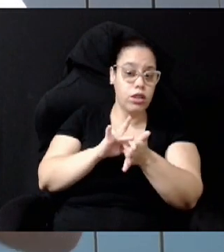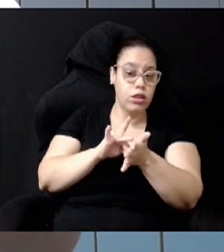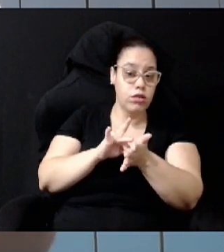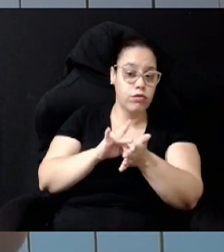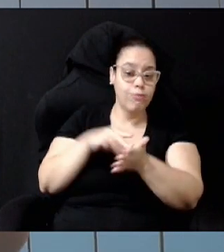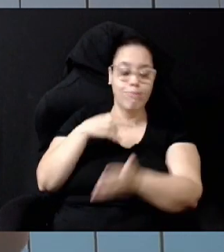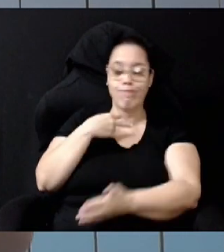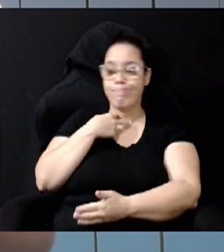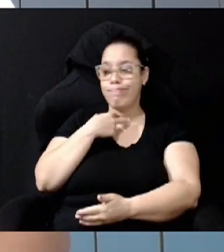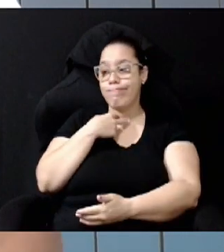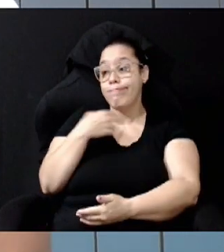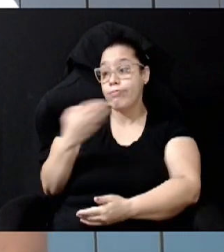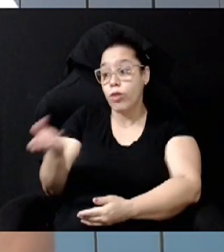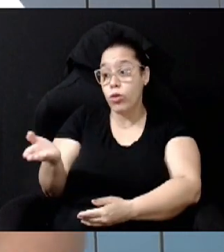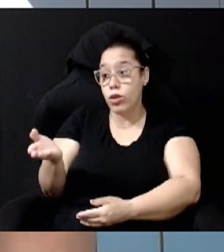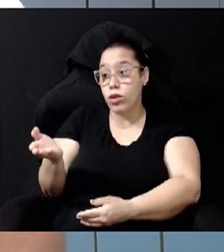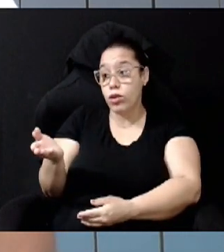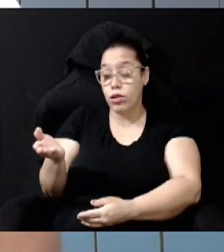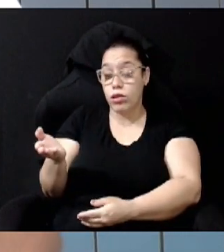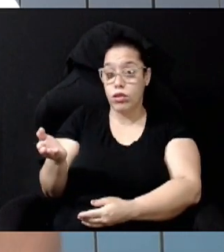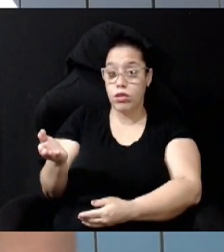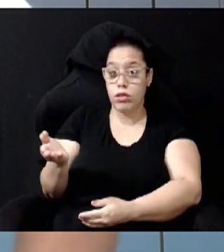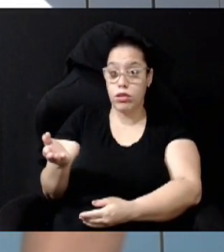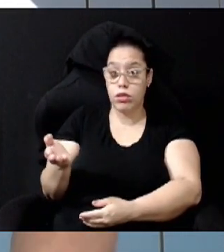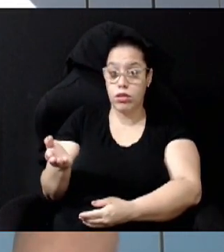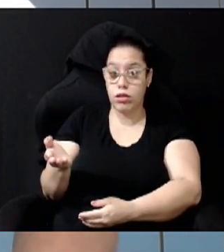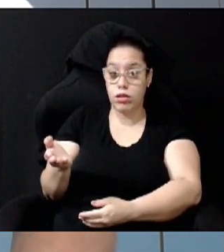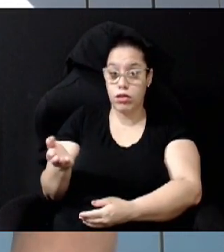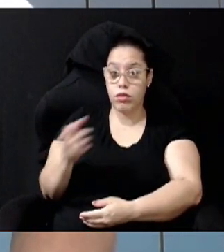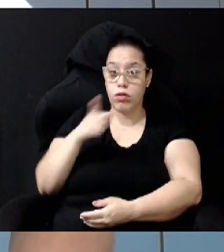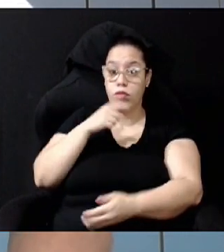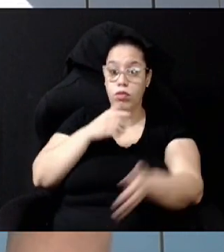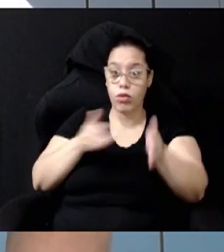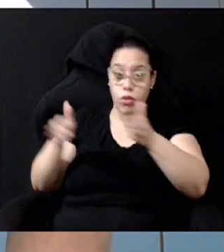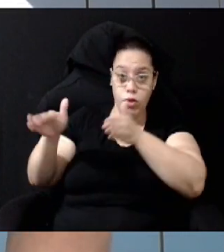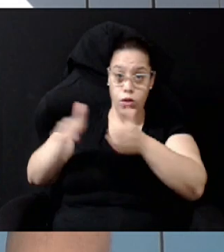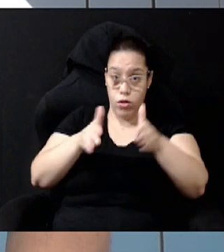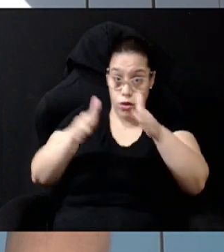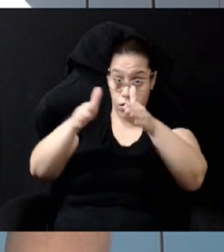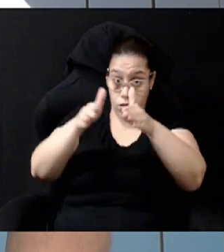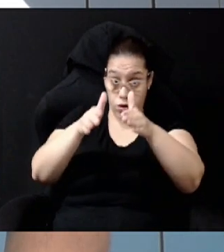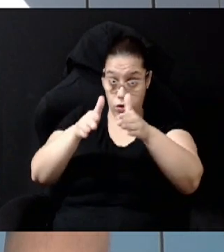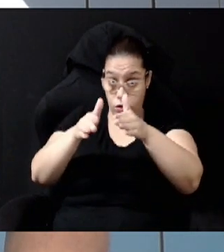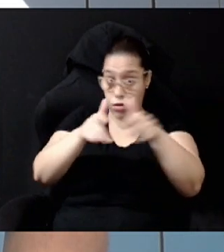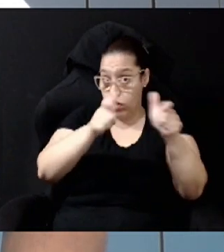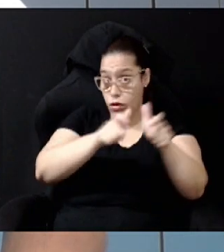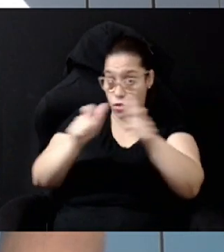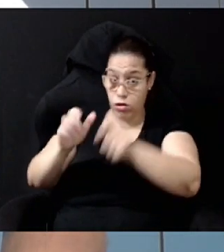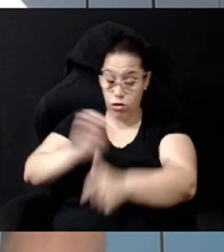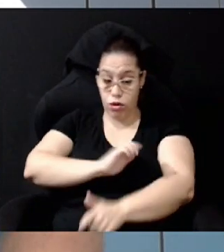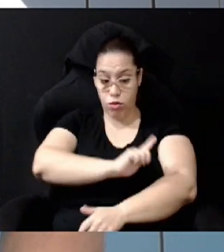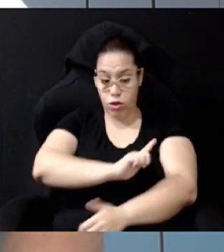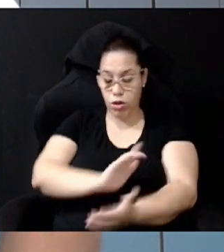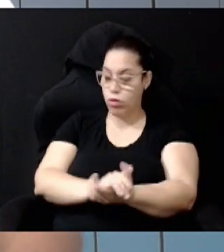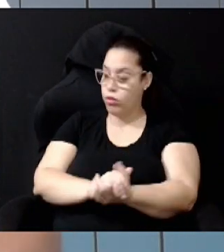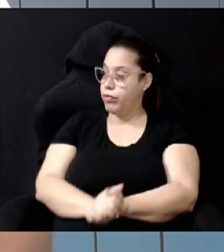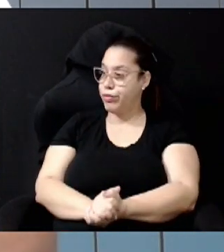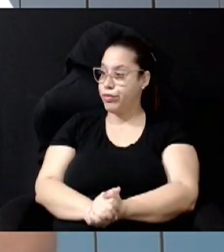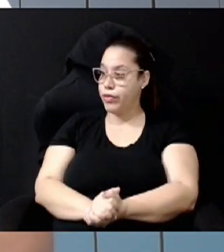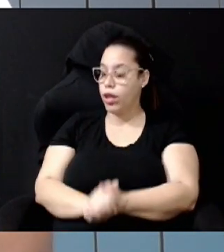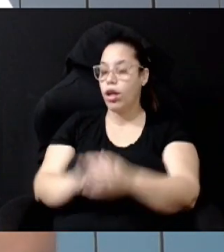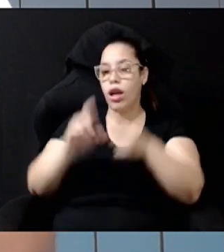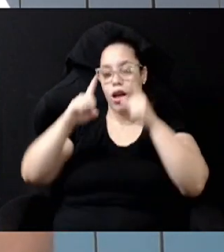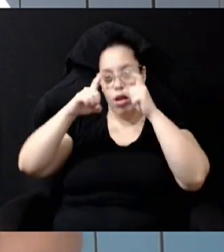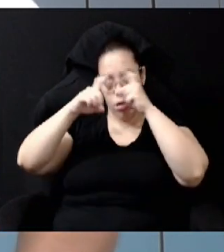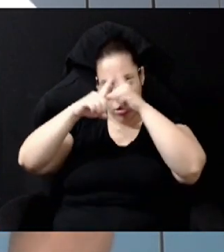ali na mancha, né, de inundação, como é o caso em vários pontos na região do Campo Grande. Então, é um desafio para o município e eu espero